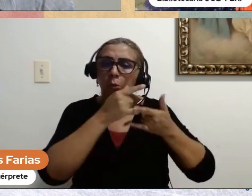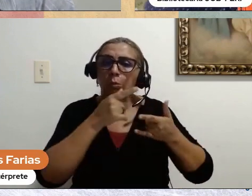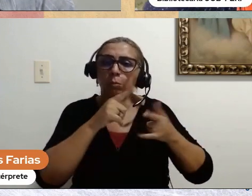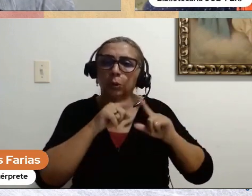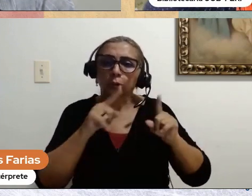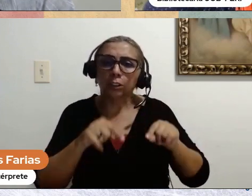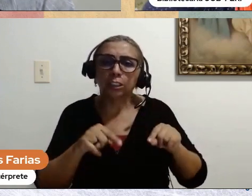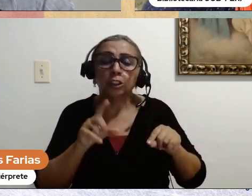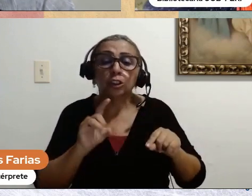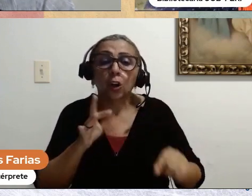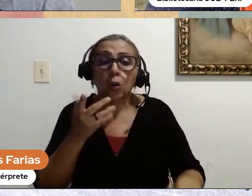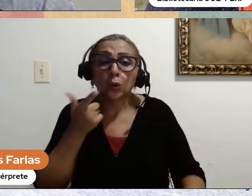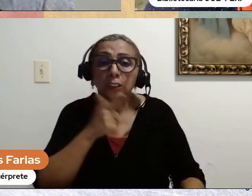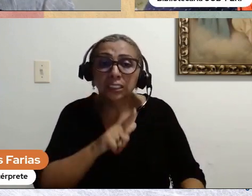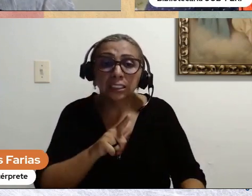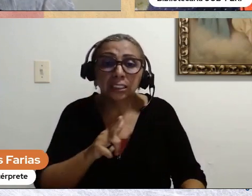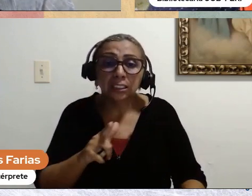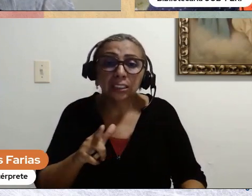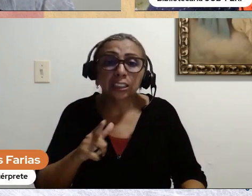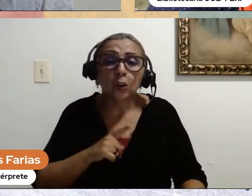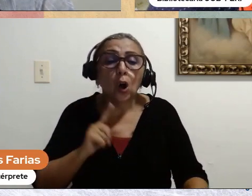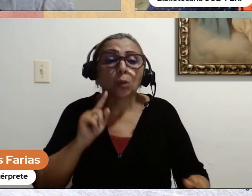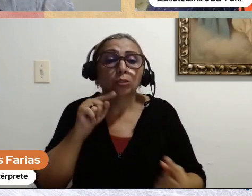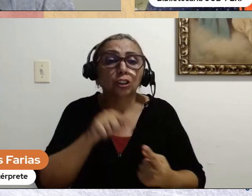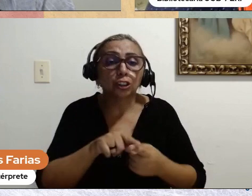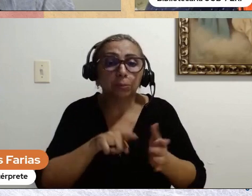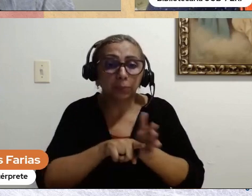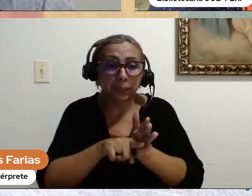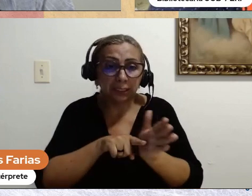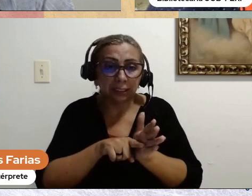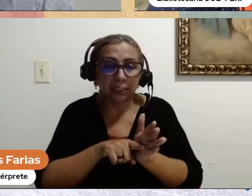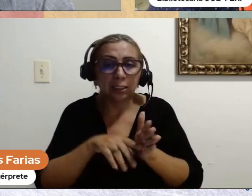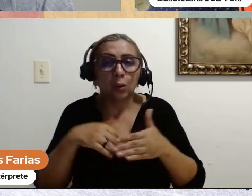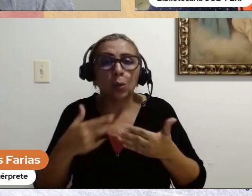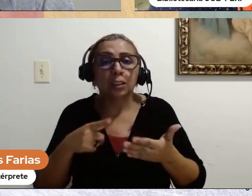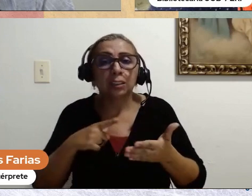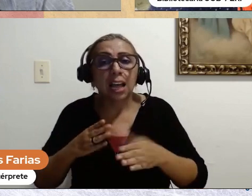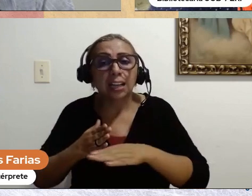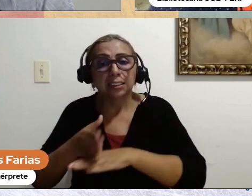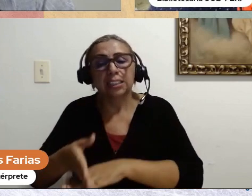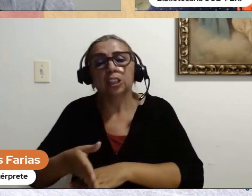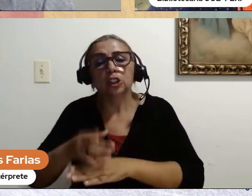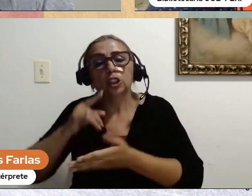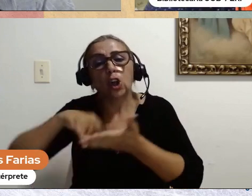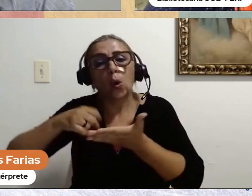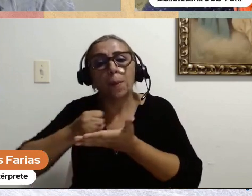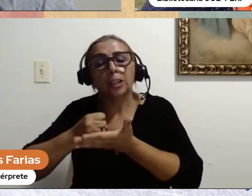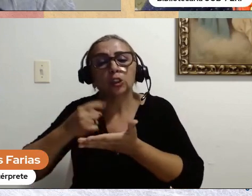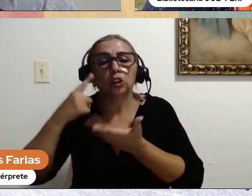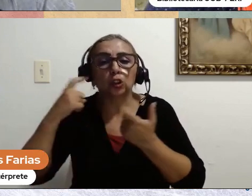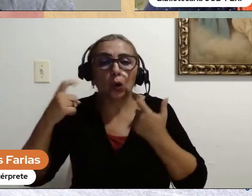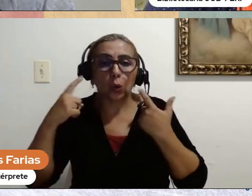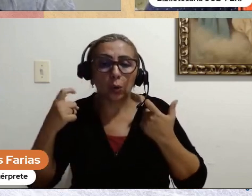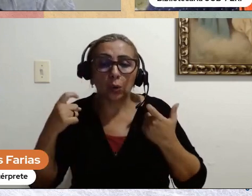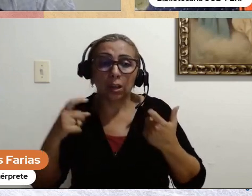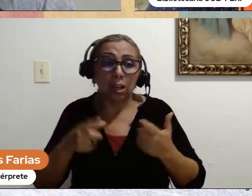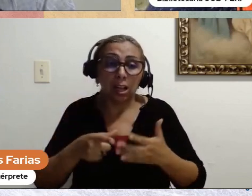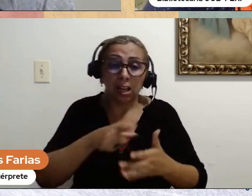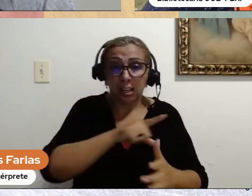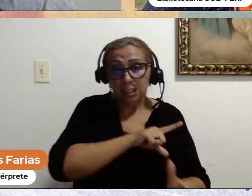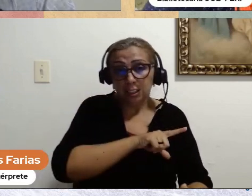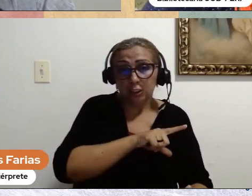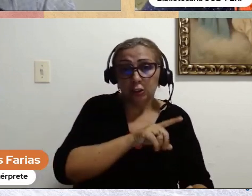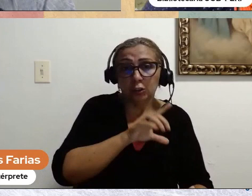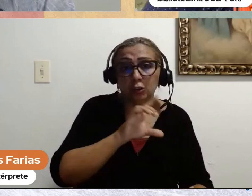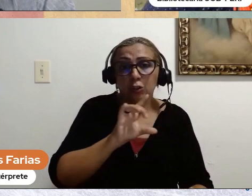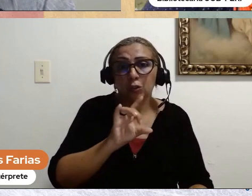ele só conseguiu alcançar o objetivo da pesquisa dele quando ele teve acesso aos documentos sonoros. Porque enquanto ele estava só